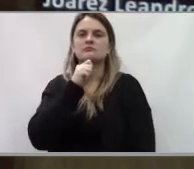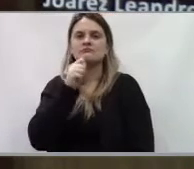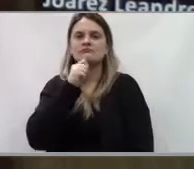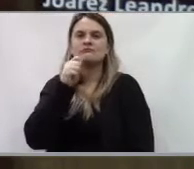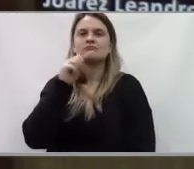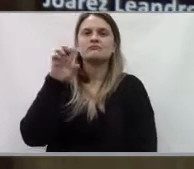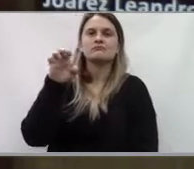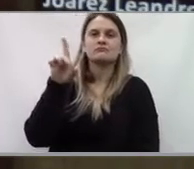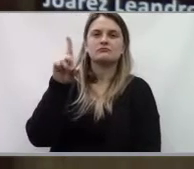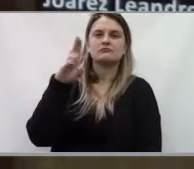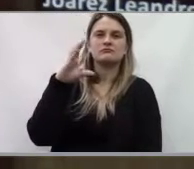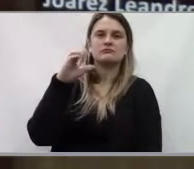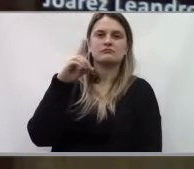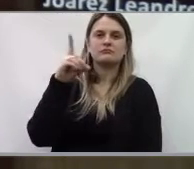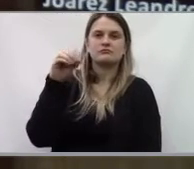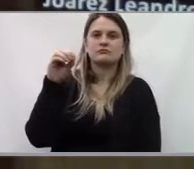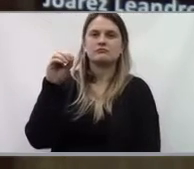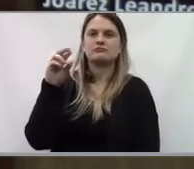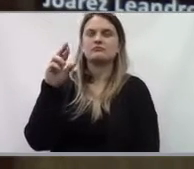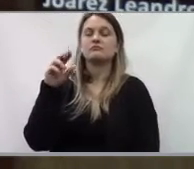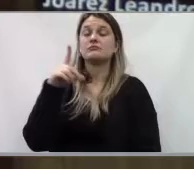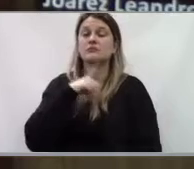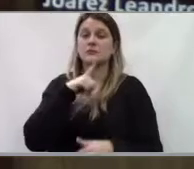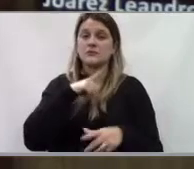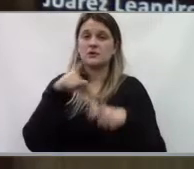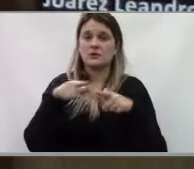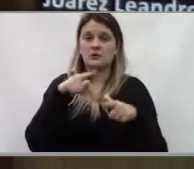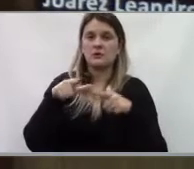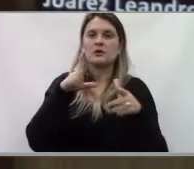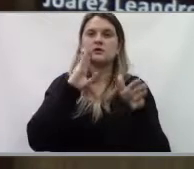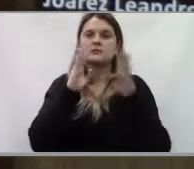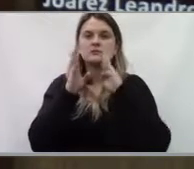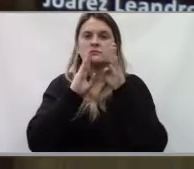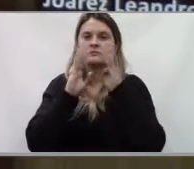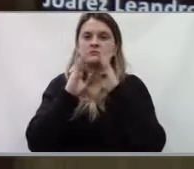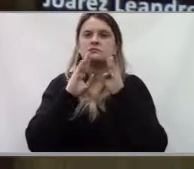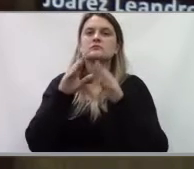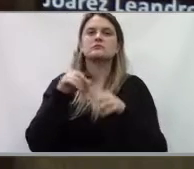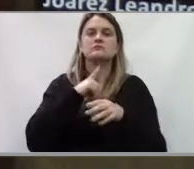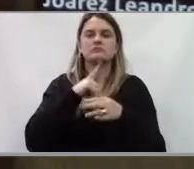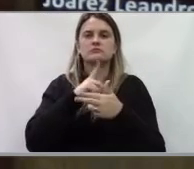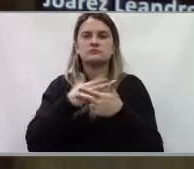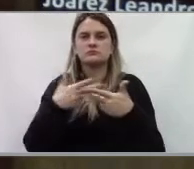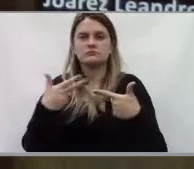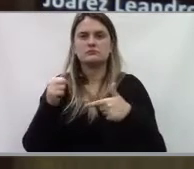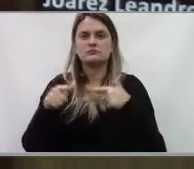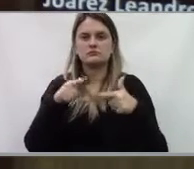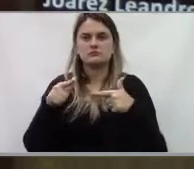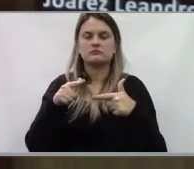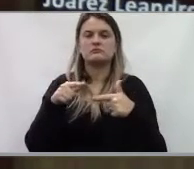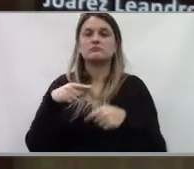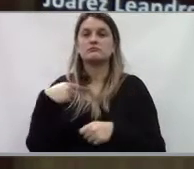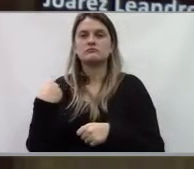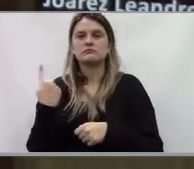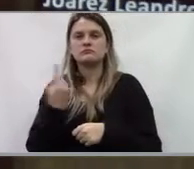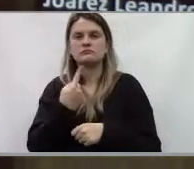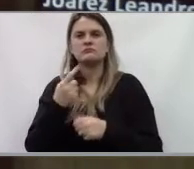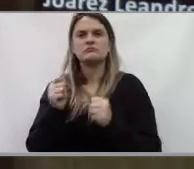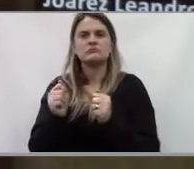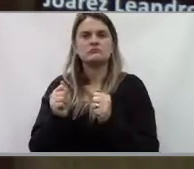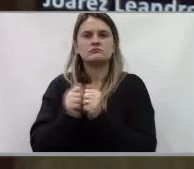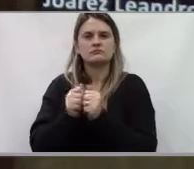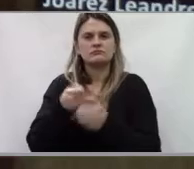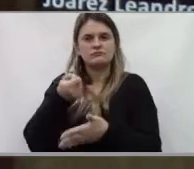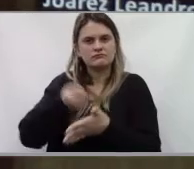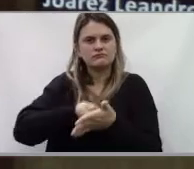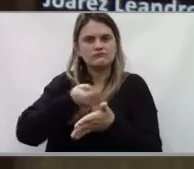hoje não mais nas ondas do rádio, mas ele tem um trabalho também na rede social. E nós